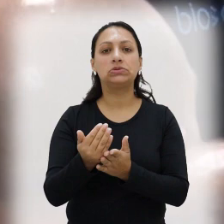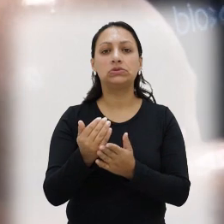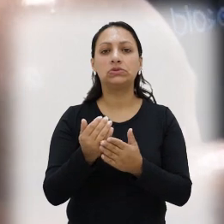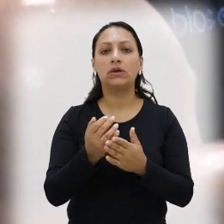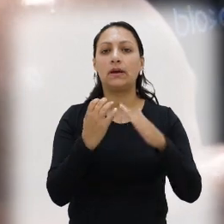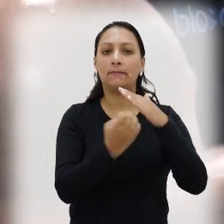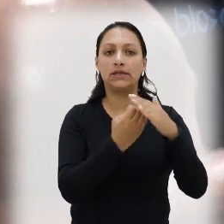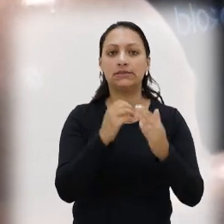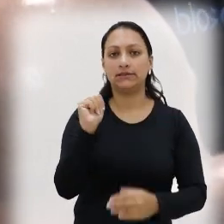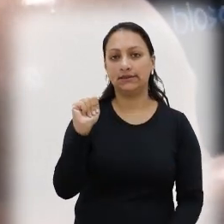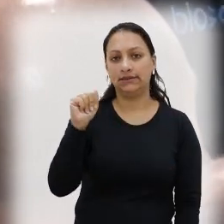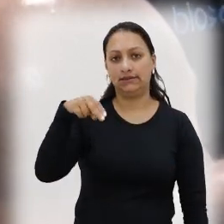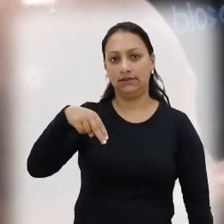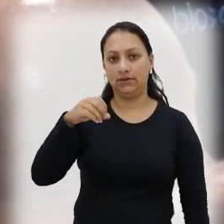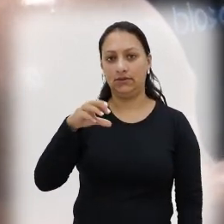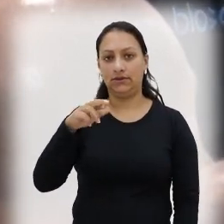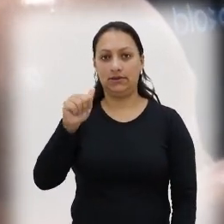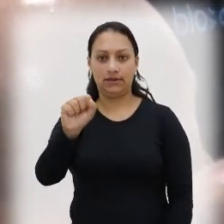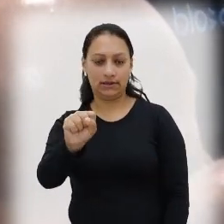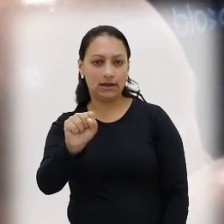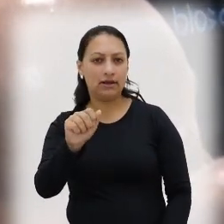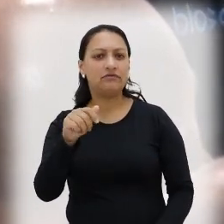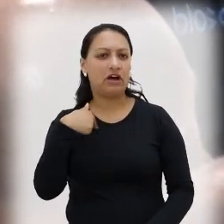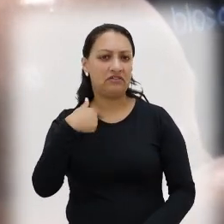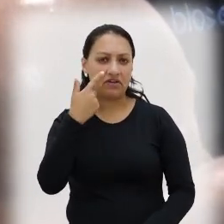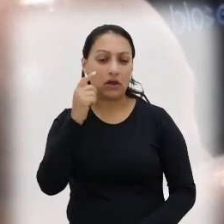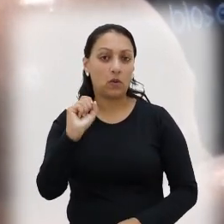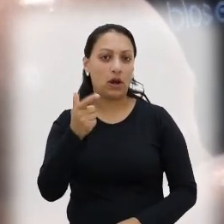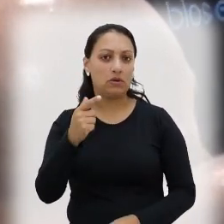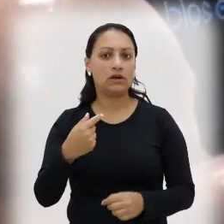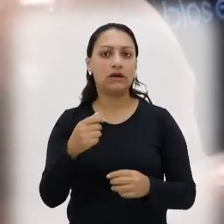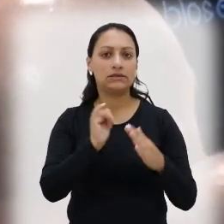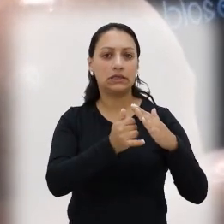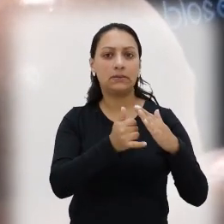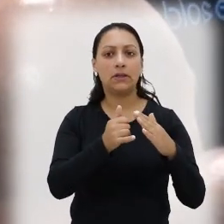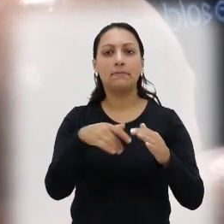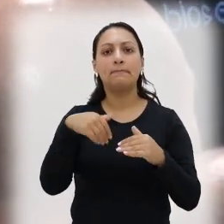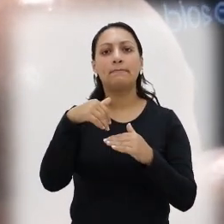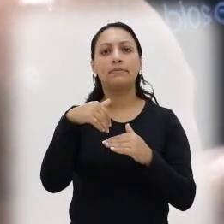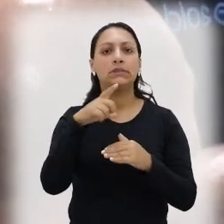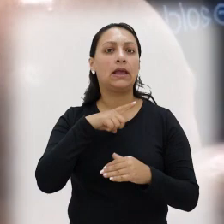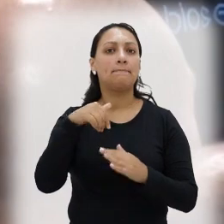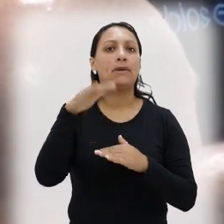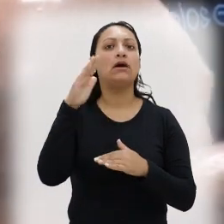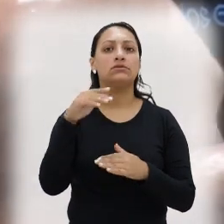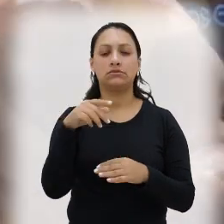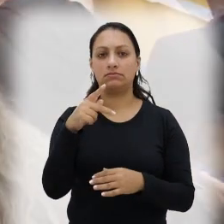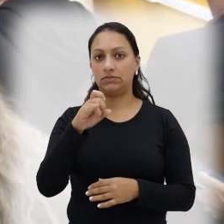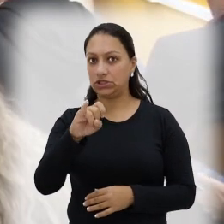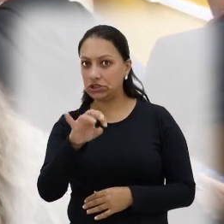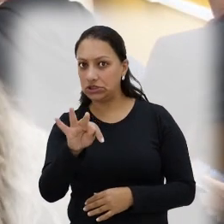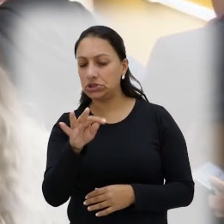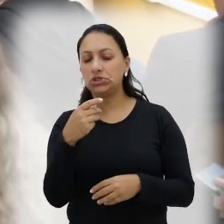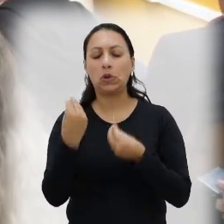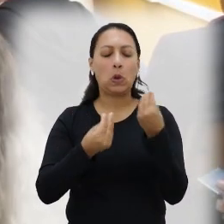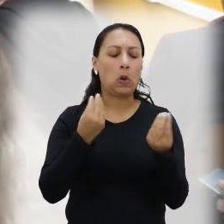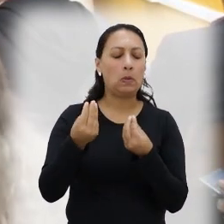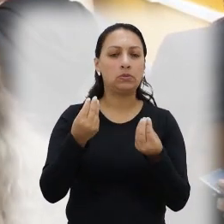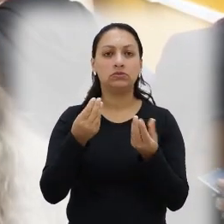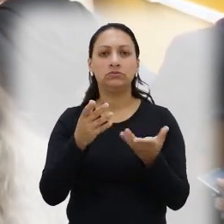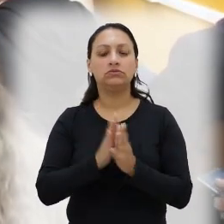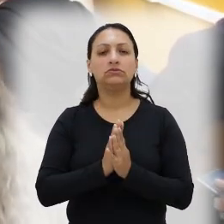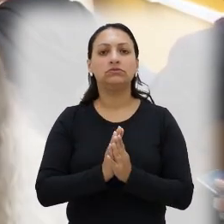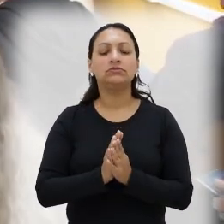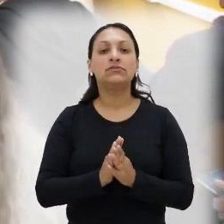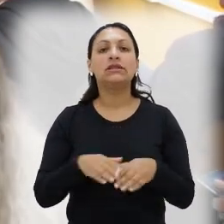que vai definir qual a startup que tem mais fit, ou vai ser um sorteio, ou a startup... A gente busca